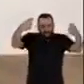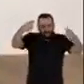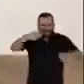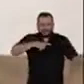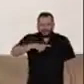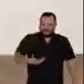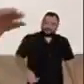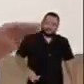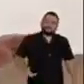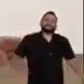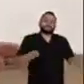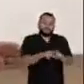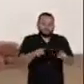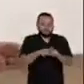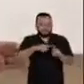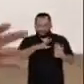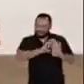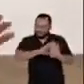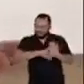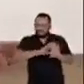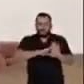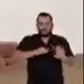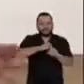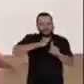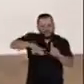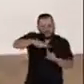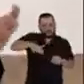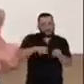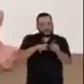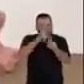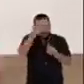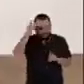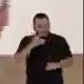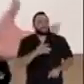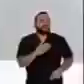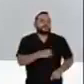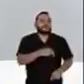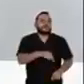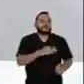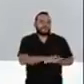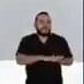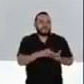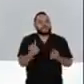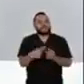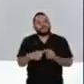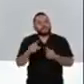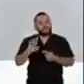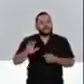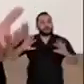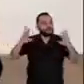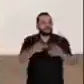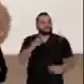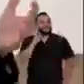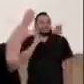que onde a idealização de um mundo de pessoas vão à misericórdia porque é onde a organização só tem pessoas legais então quando